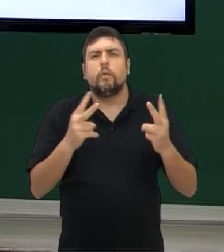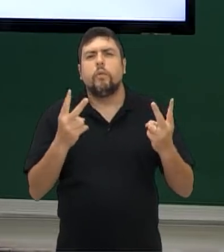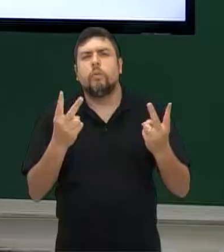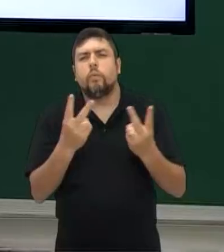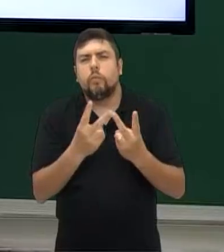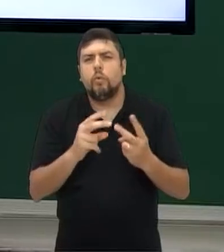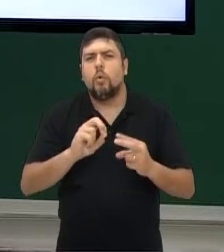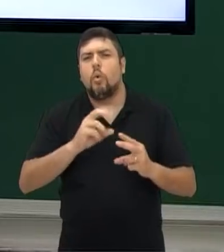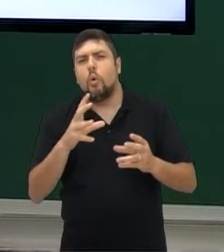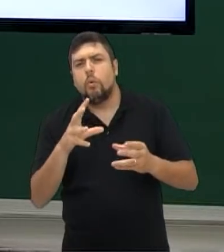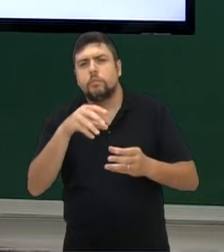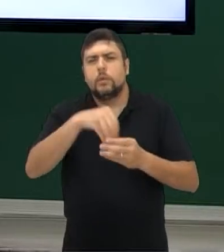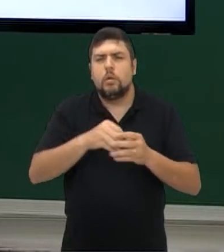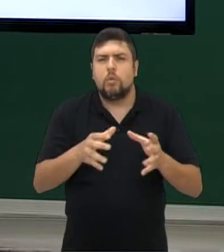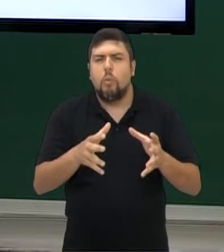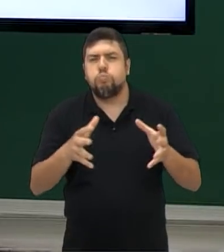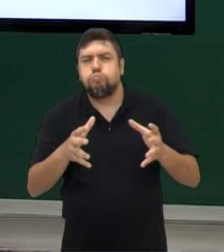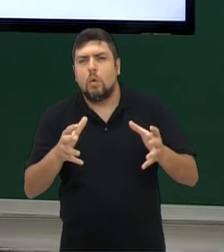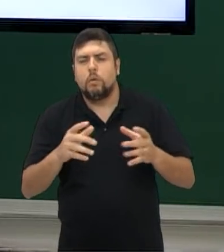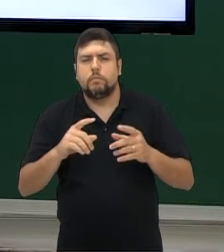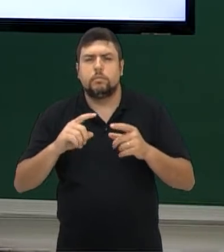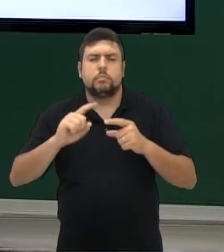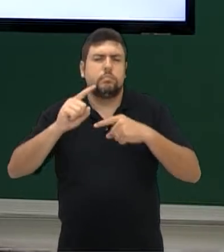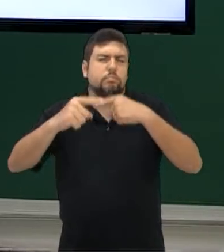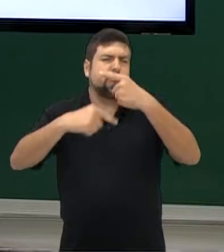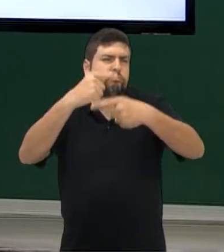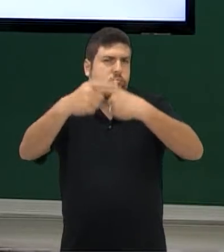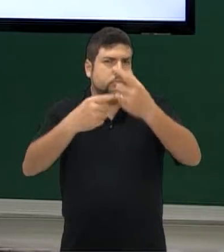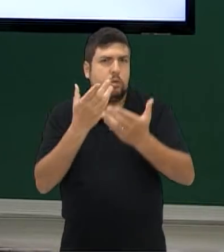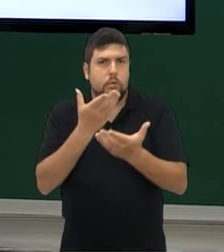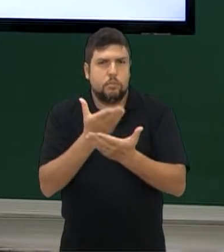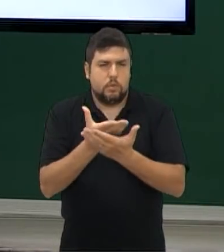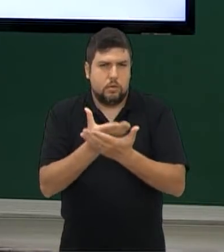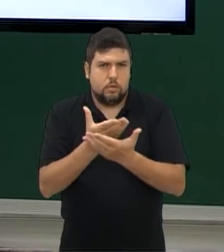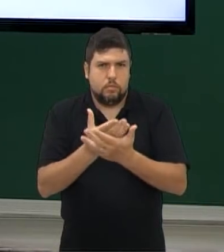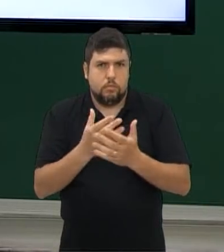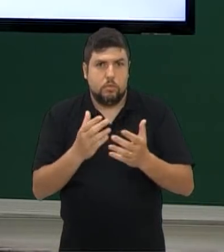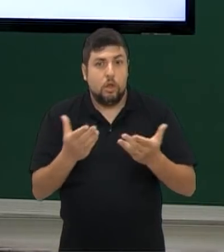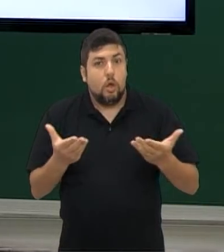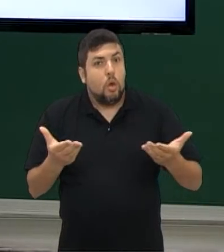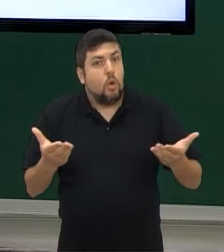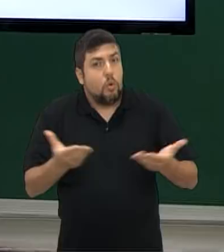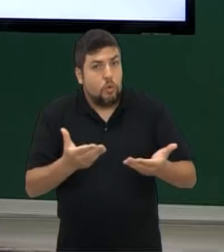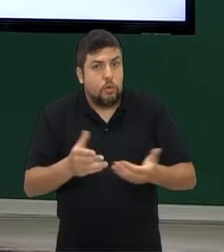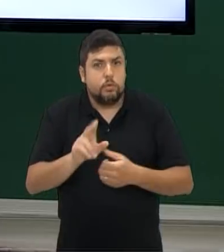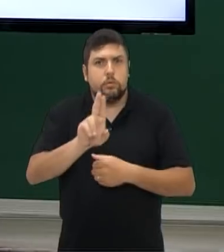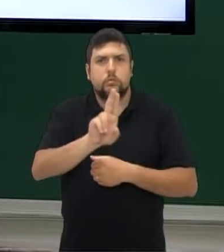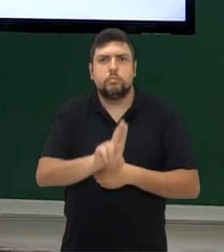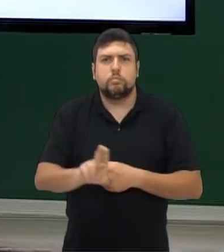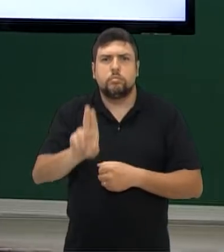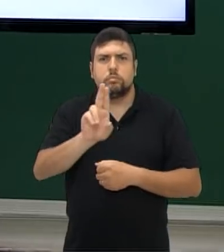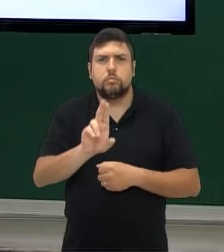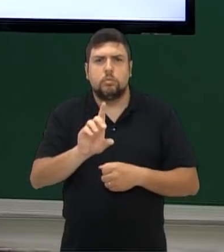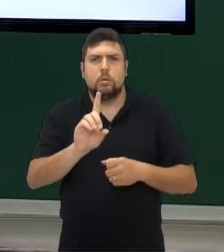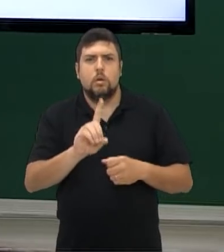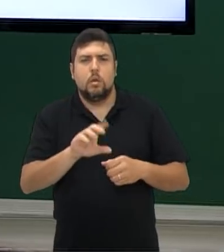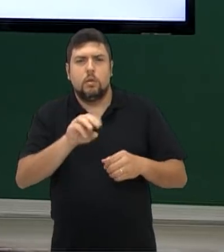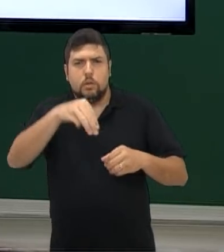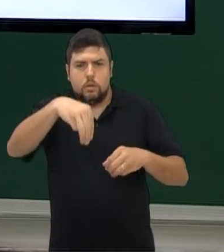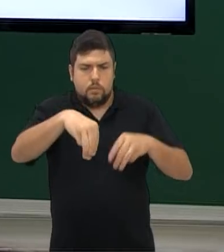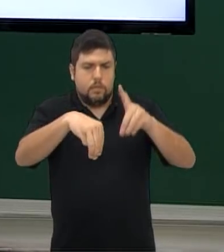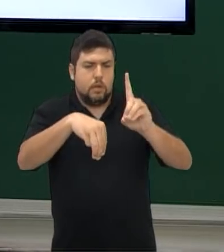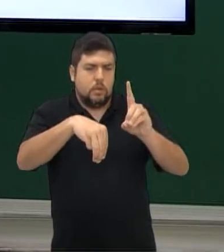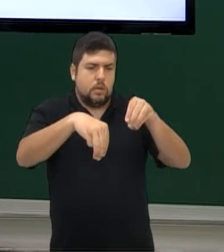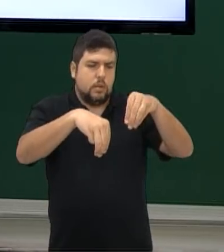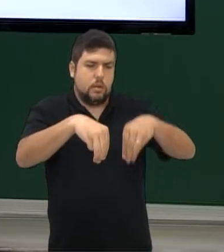capacidade, tá? Mas isso é numa próxima aula. Agora, para a aula de hoje, o decímetro a gente não vai